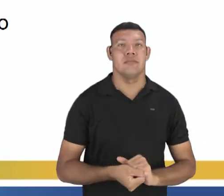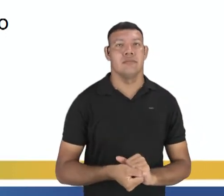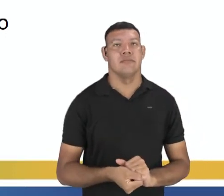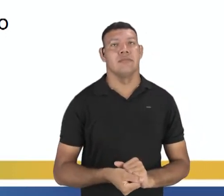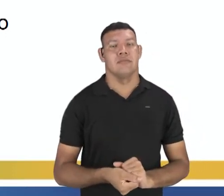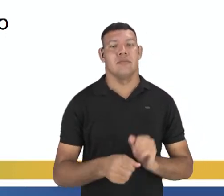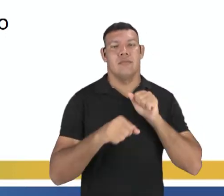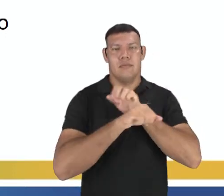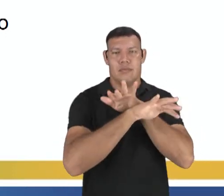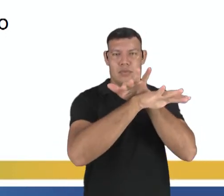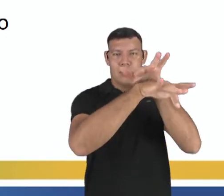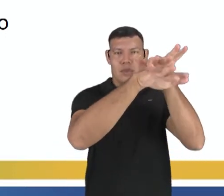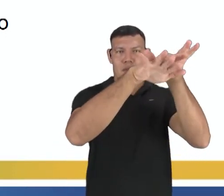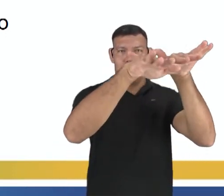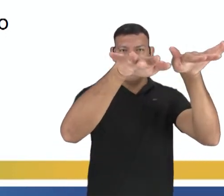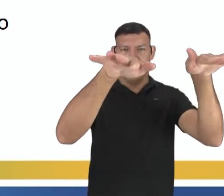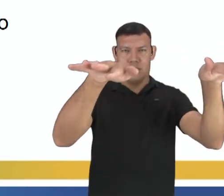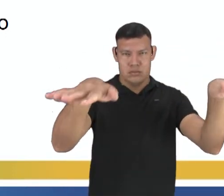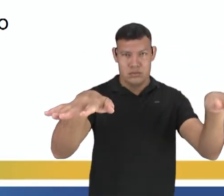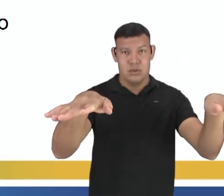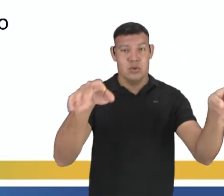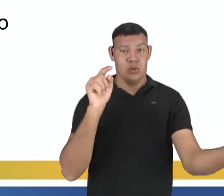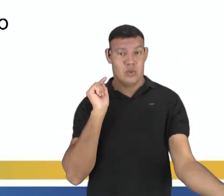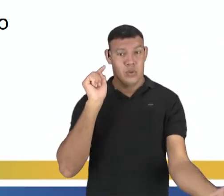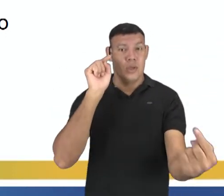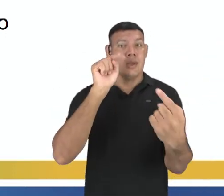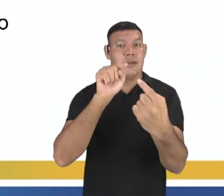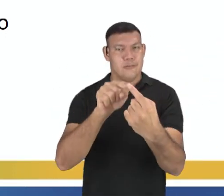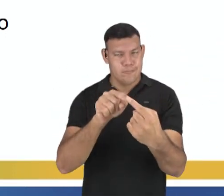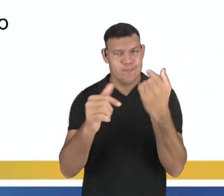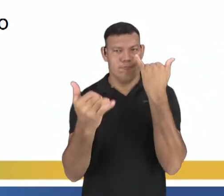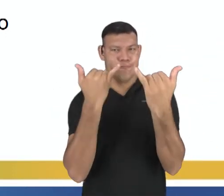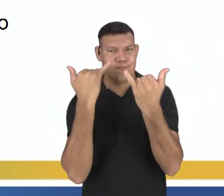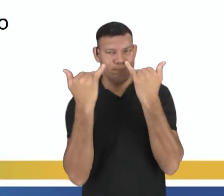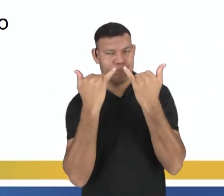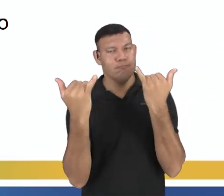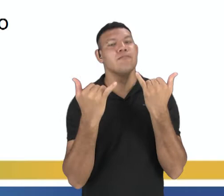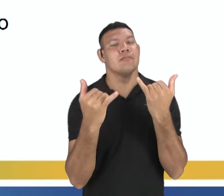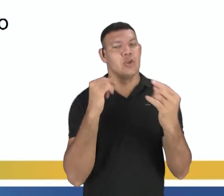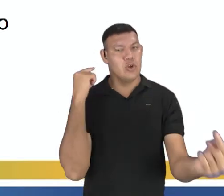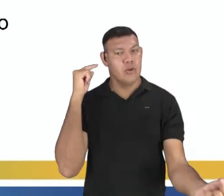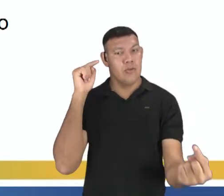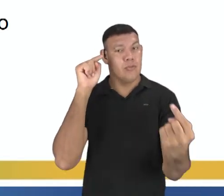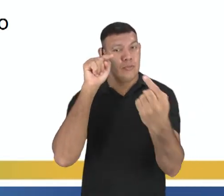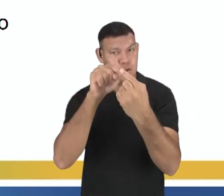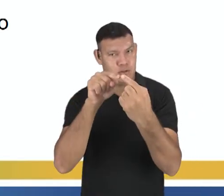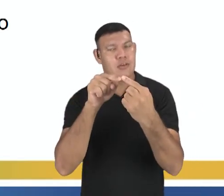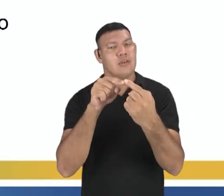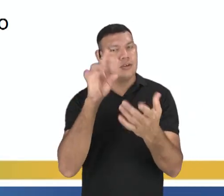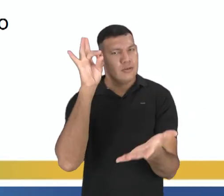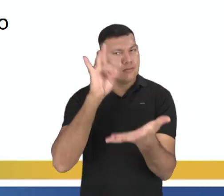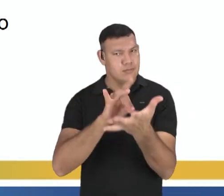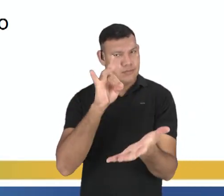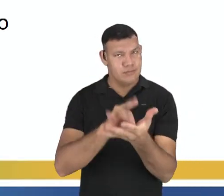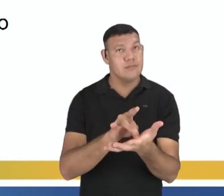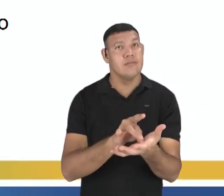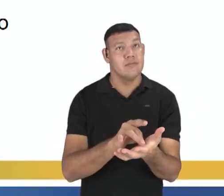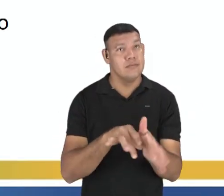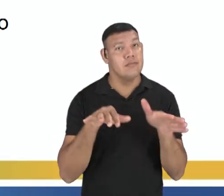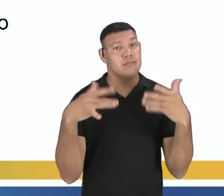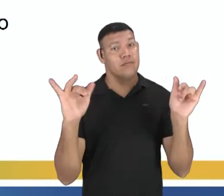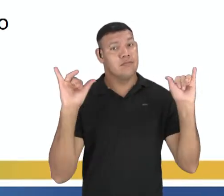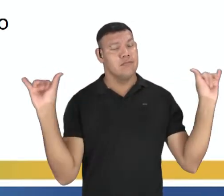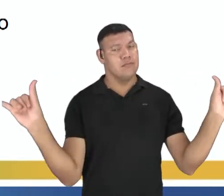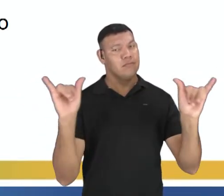ele é um transmissor que se preocupa em relatar informações de maneira mais objetiva e verossímil. No caso